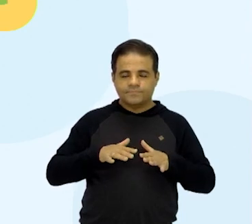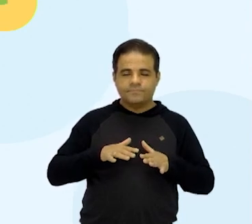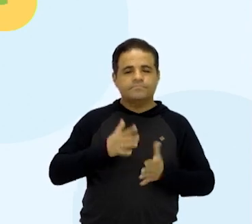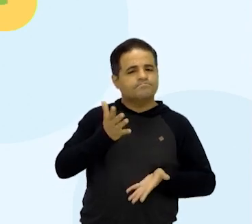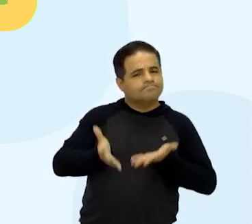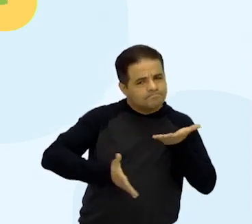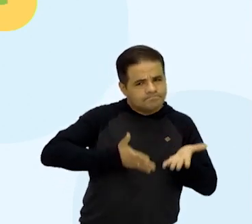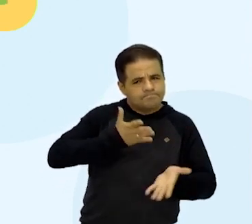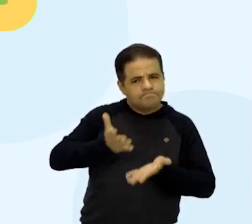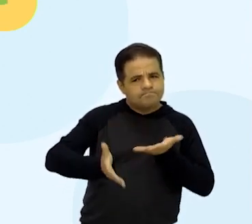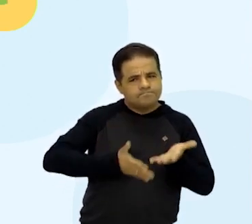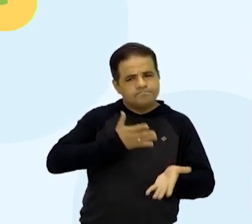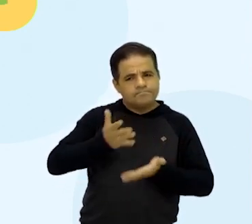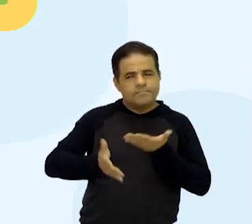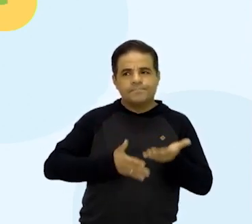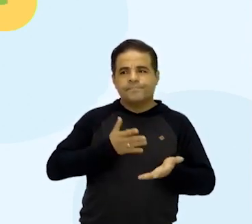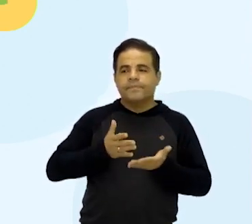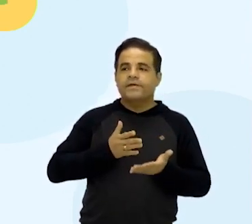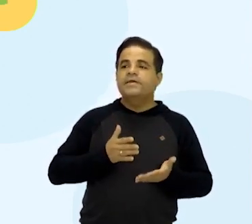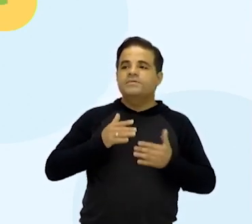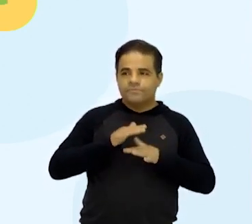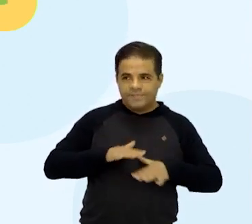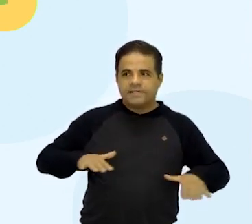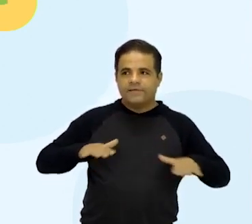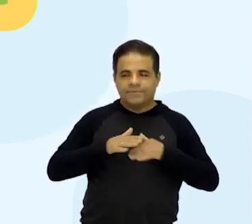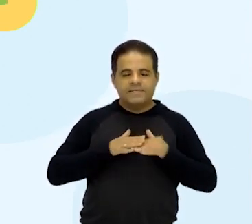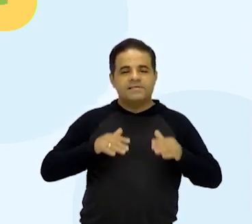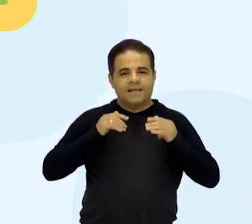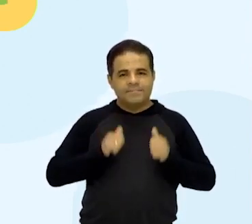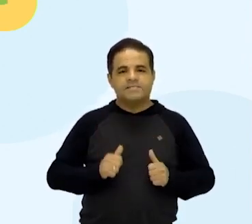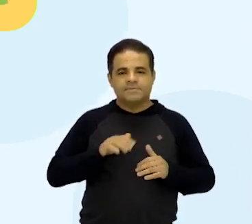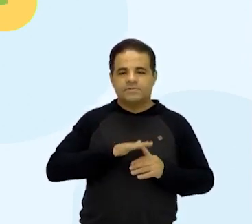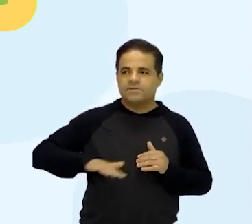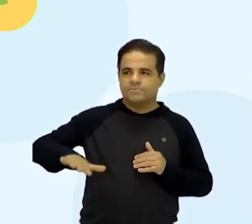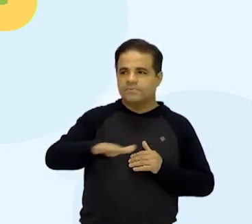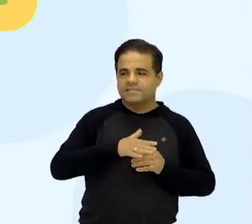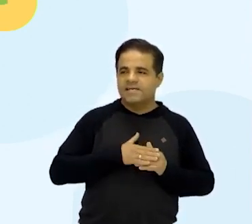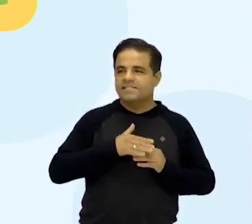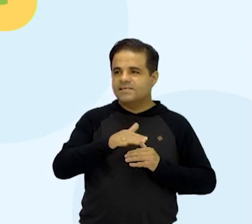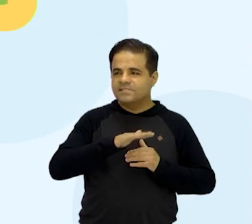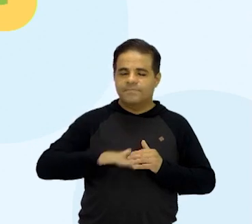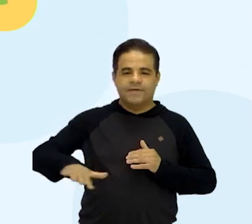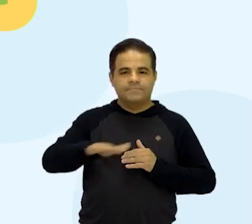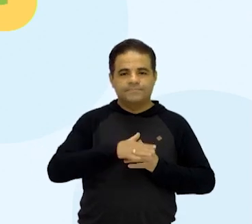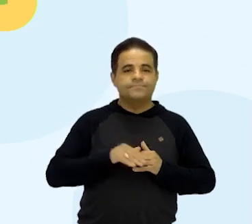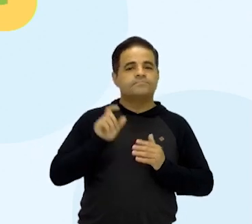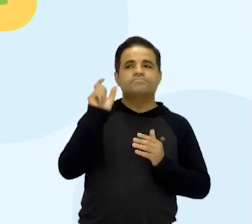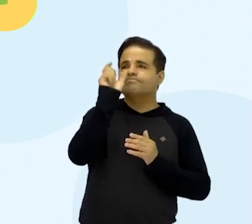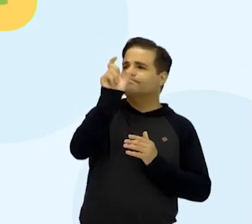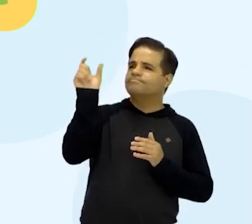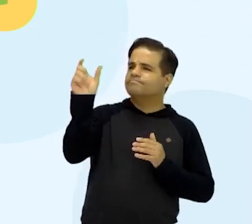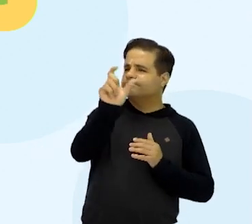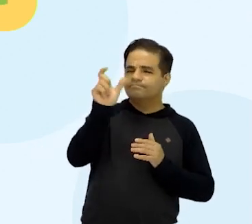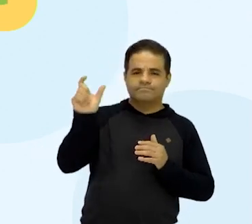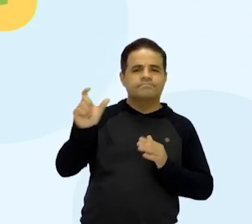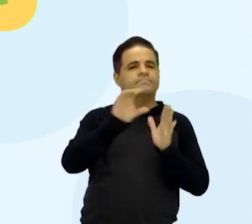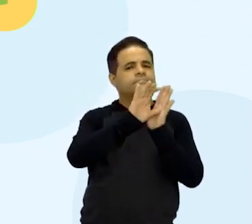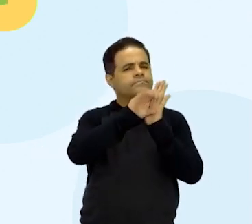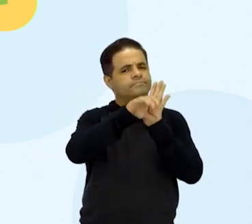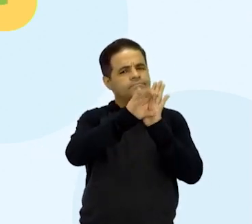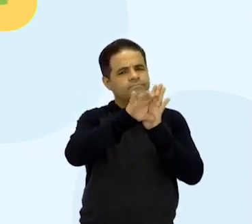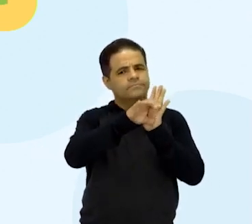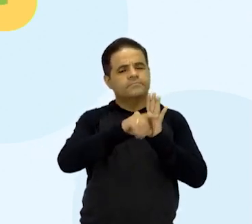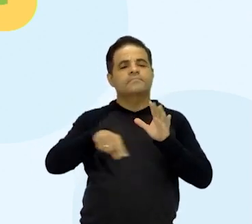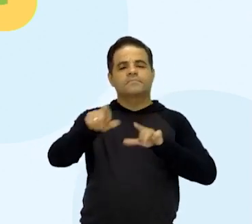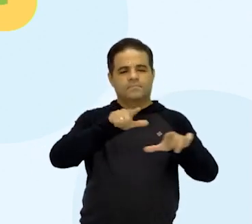tratamento diferenciado ou um tratamento injusto. Então, são esses os três conceitos